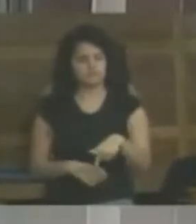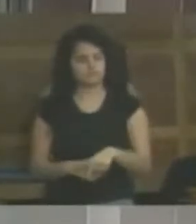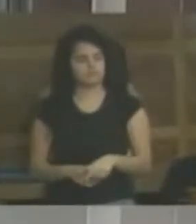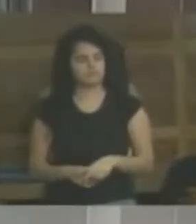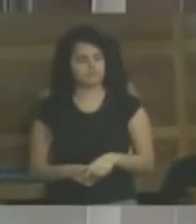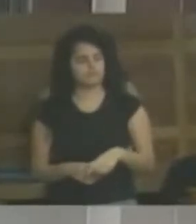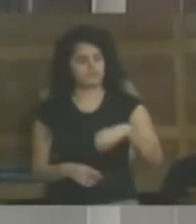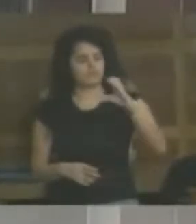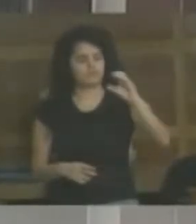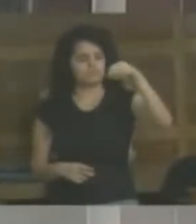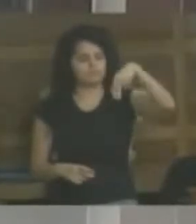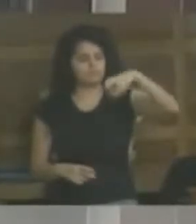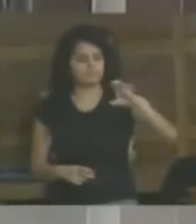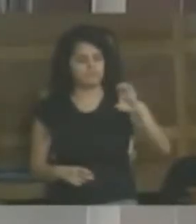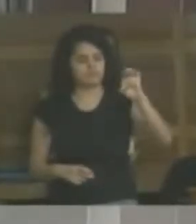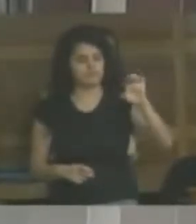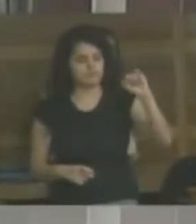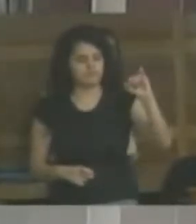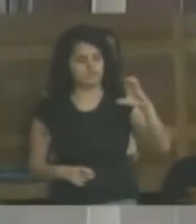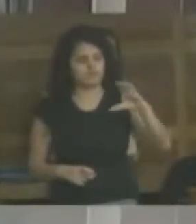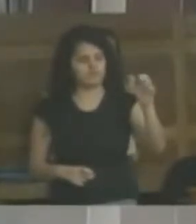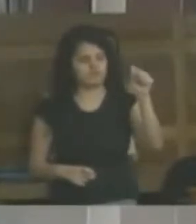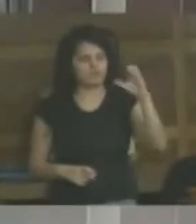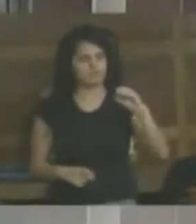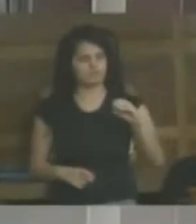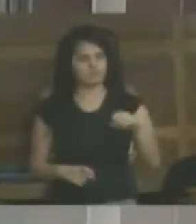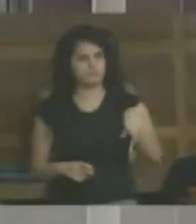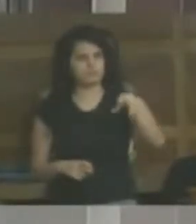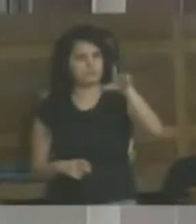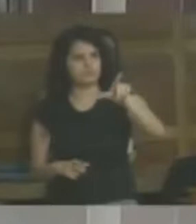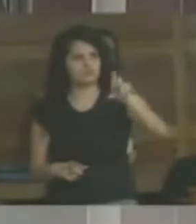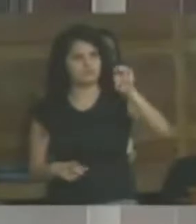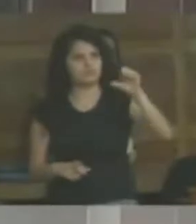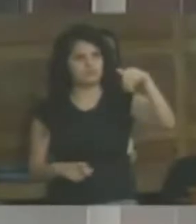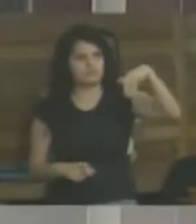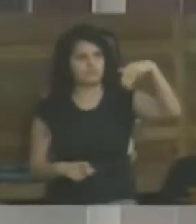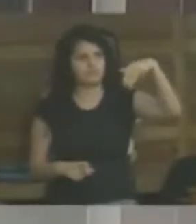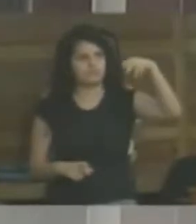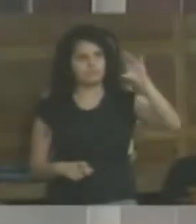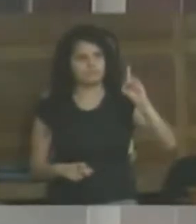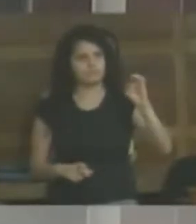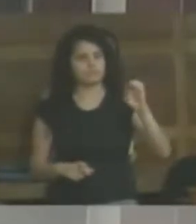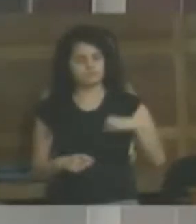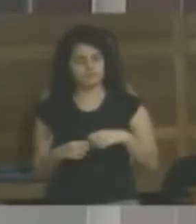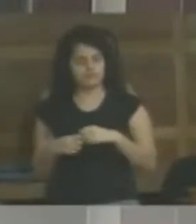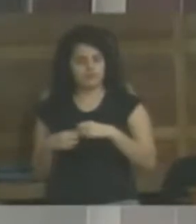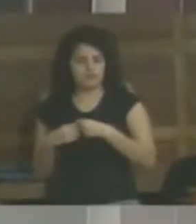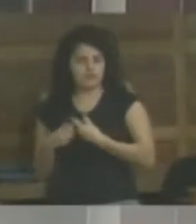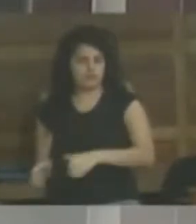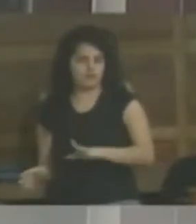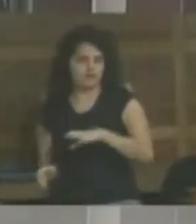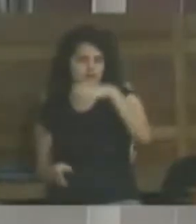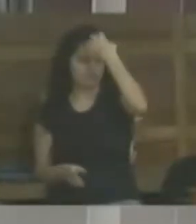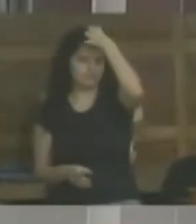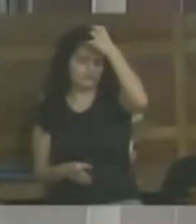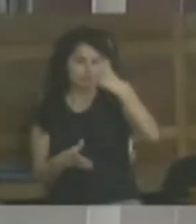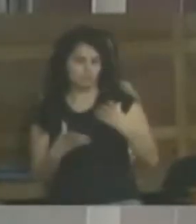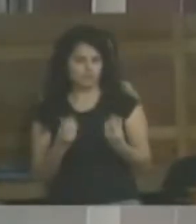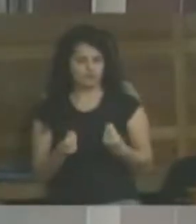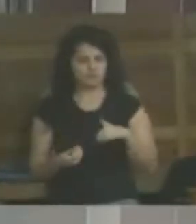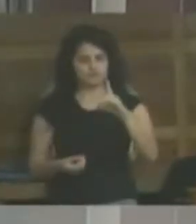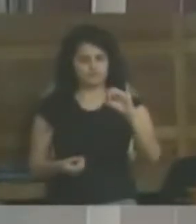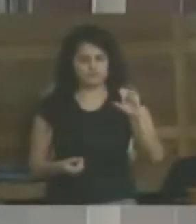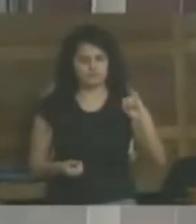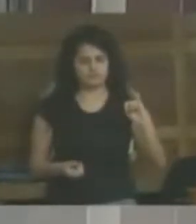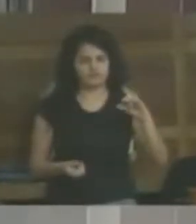foi a Conceição Raba e o Leandro Silva, que deixaram o município com mais de 450 milhões de dívida e sumiram